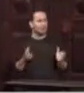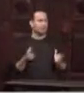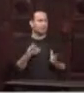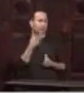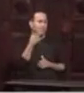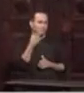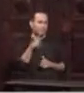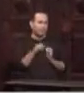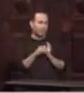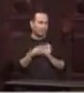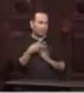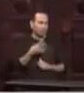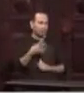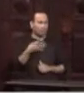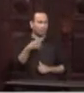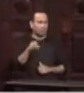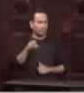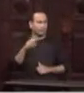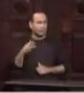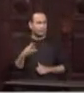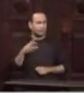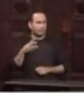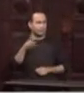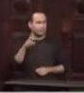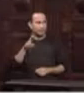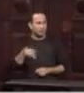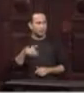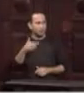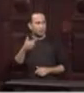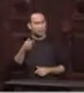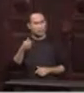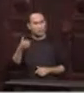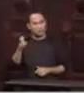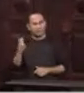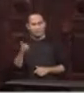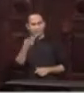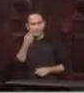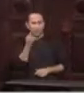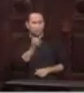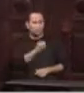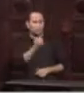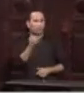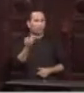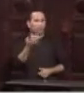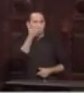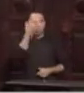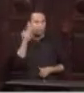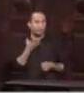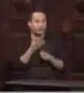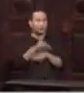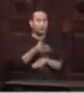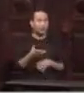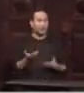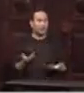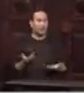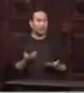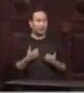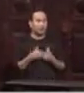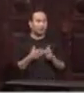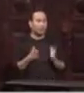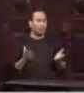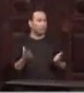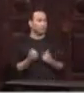PL 493 de 2015, que é para colocar o número do documento em quem vai entrar no ônibus, nos ônibus